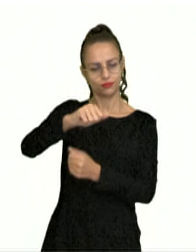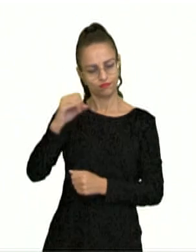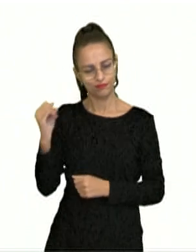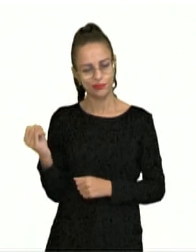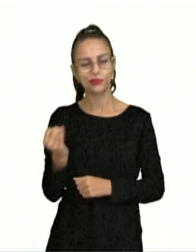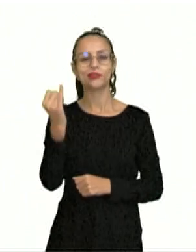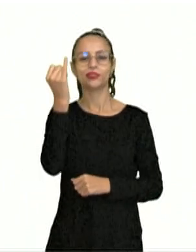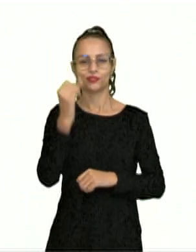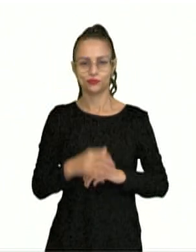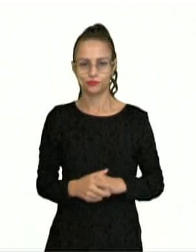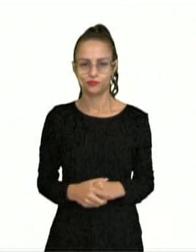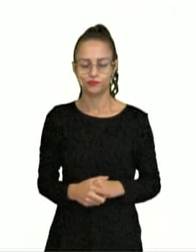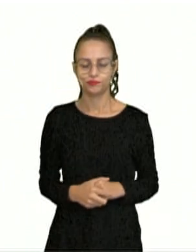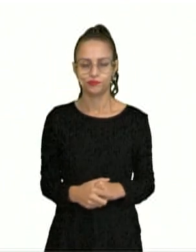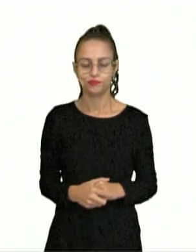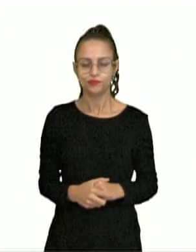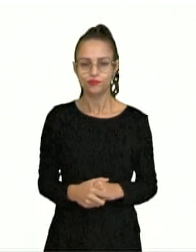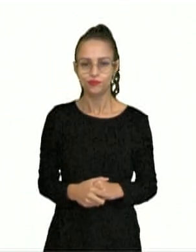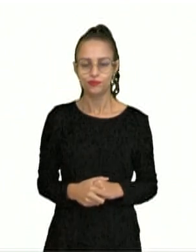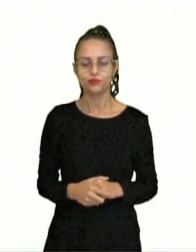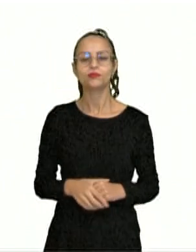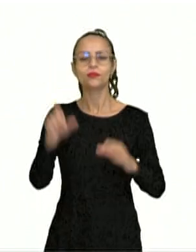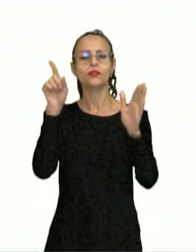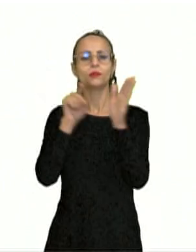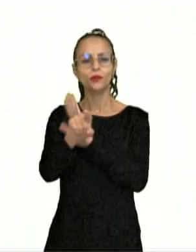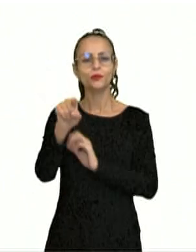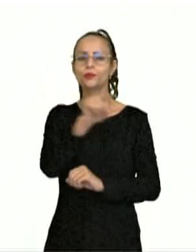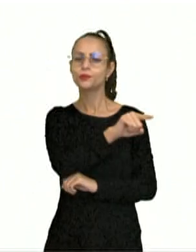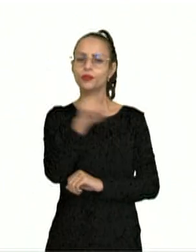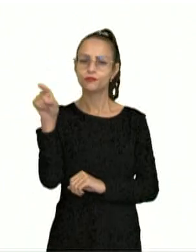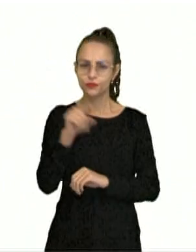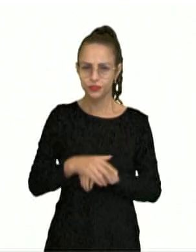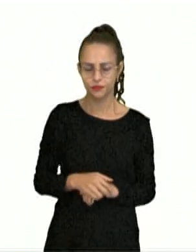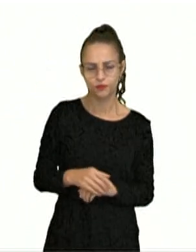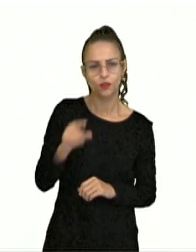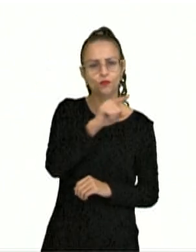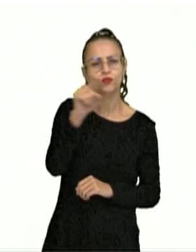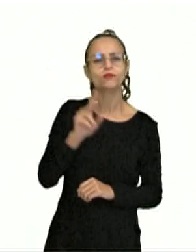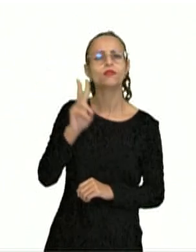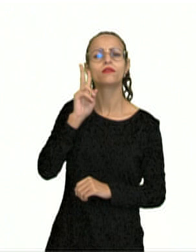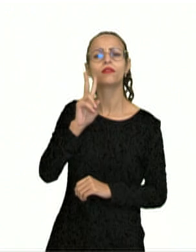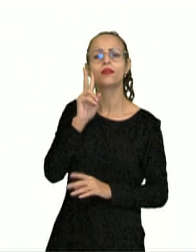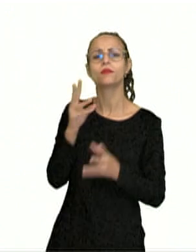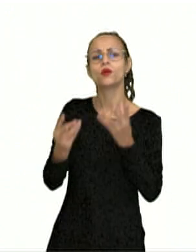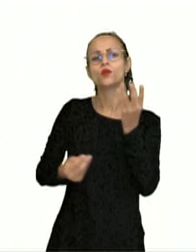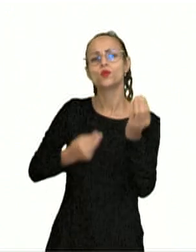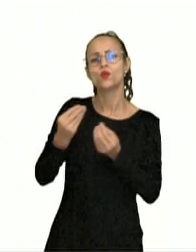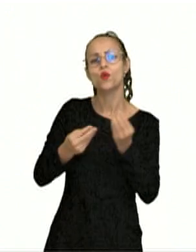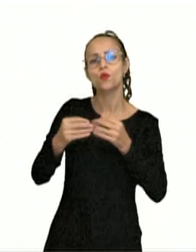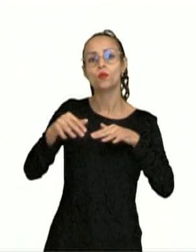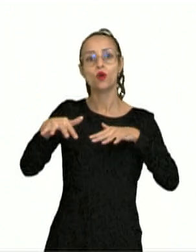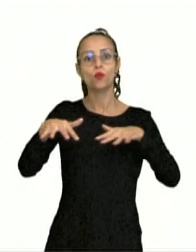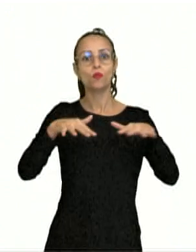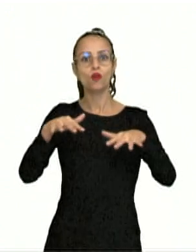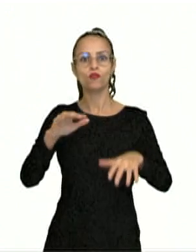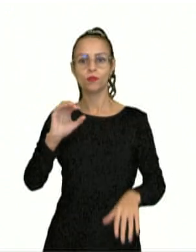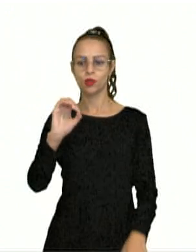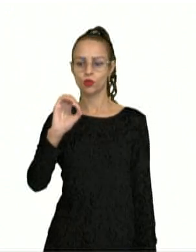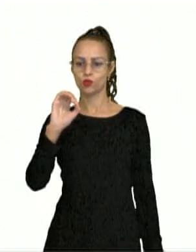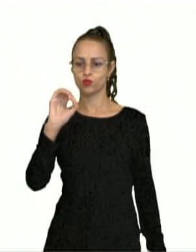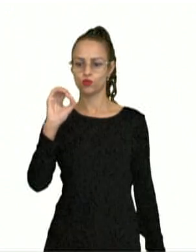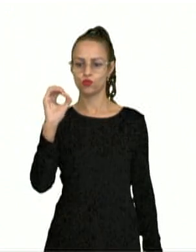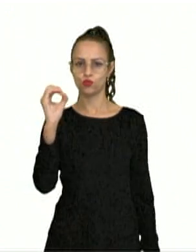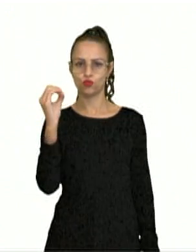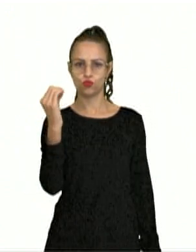a gente pensar juntos em relação a isso. E aí eu pergunto para vocês, vocês lembram como acontece o movimento de rotação